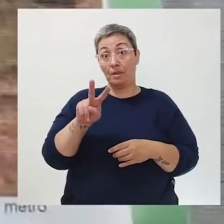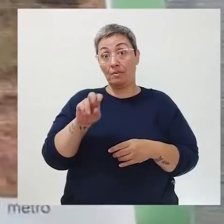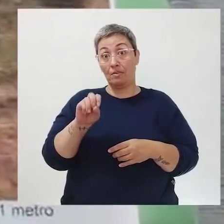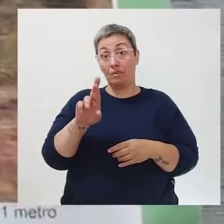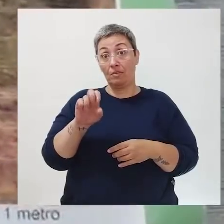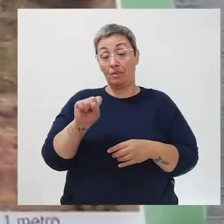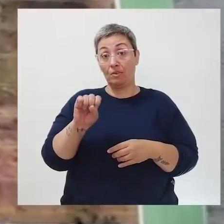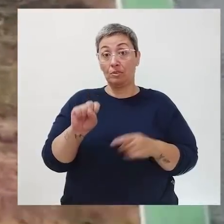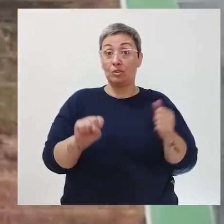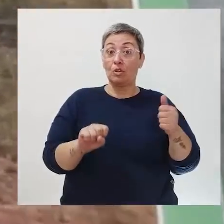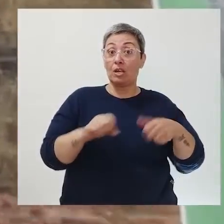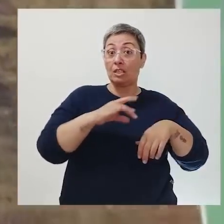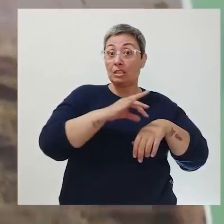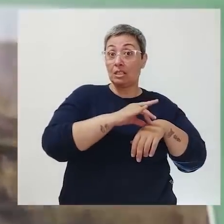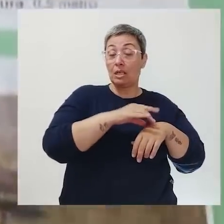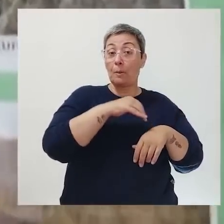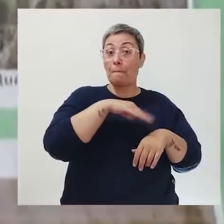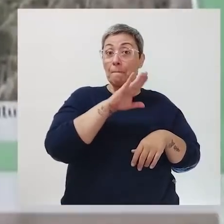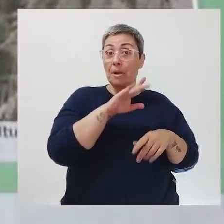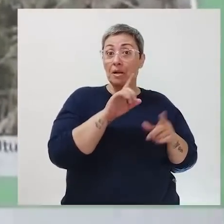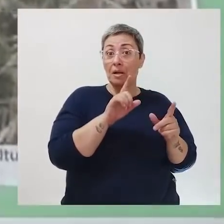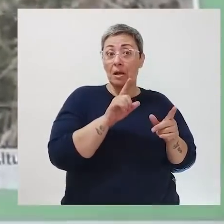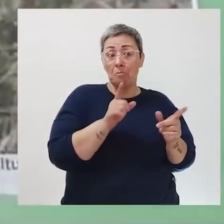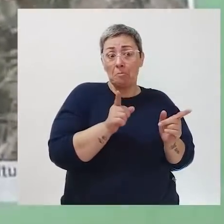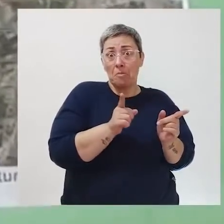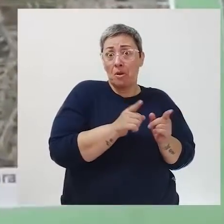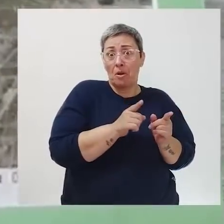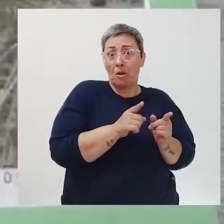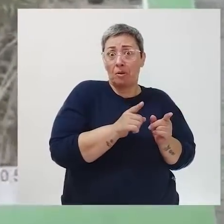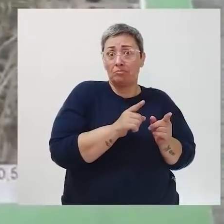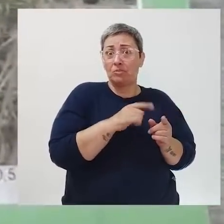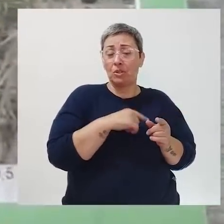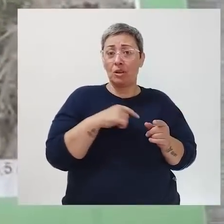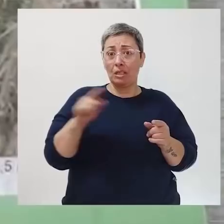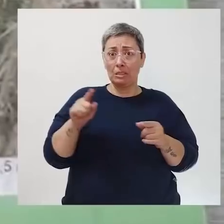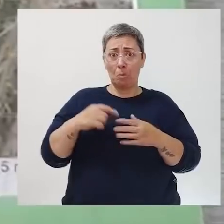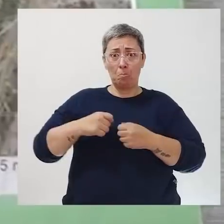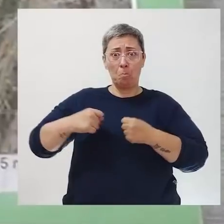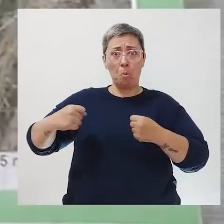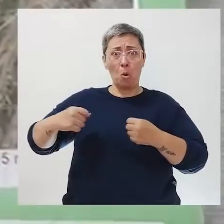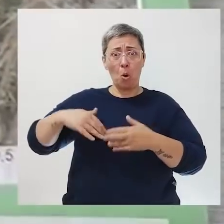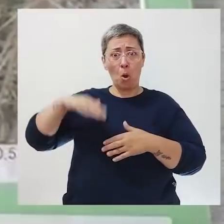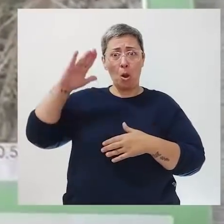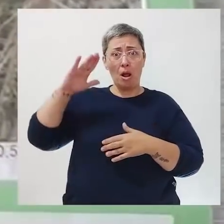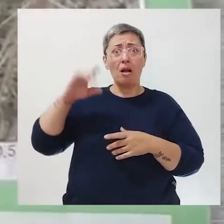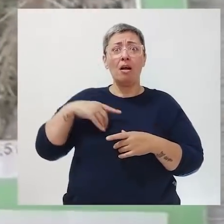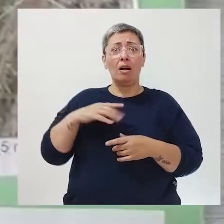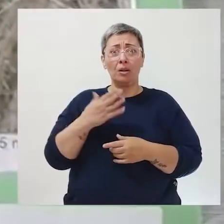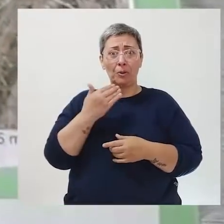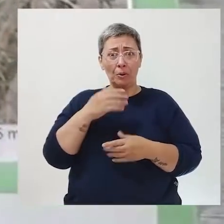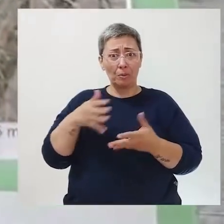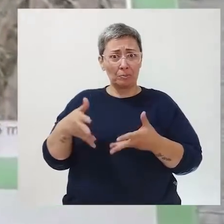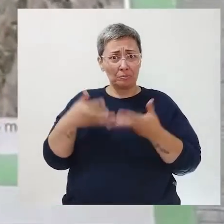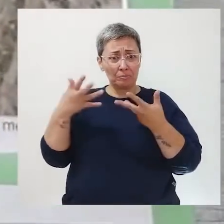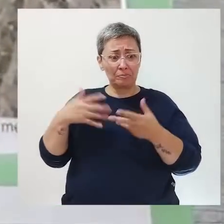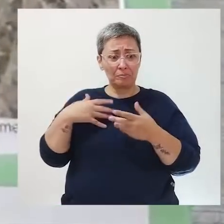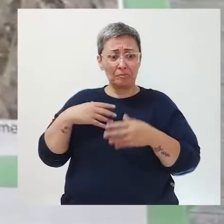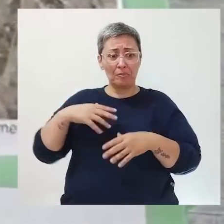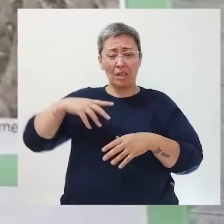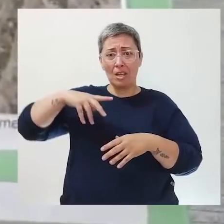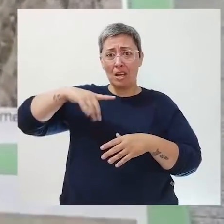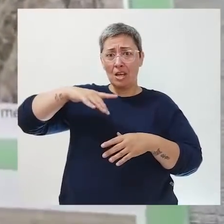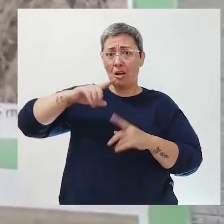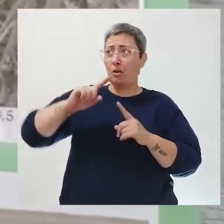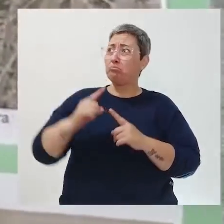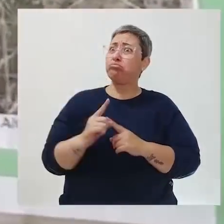é que os carnívoros, eles eram até bem menores que os herbívoros, tá? Os herbívoros, eles tinham